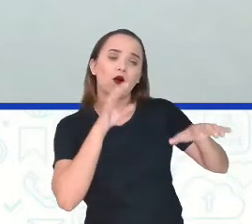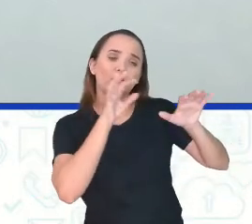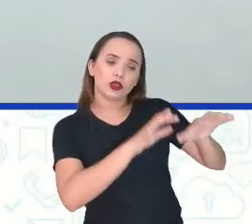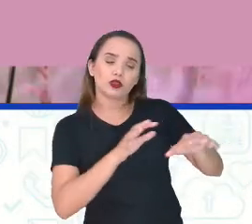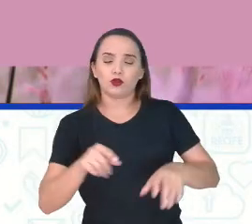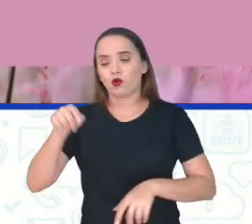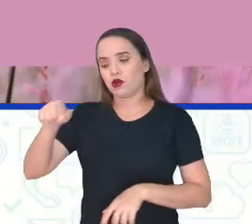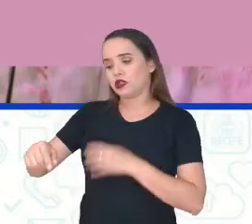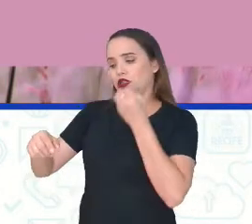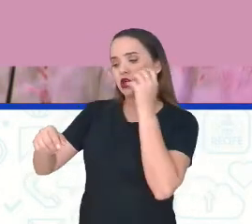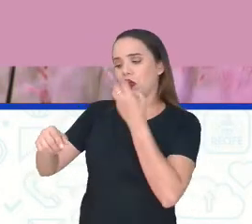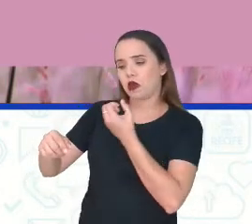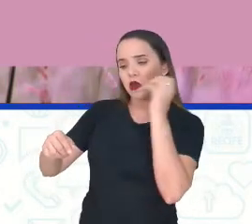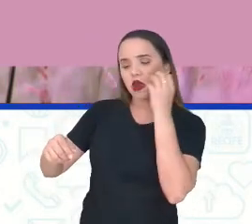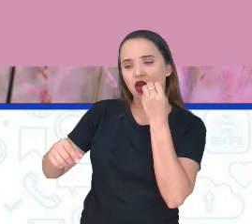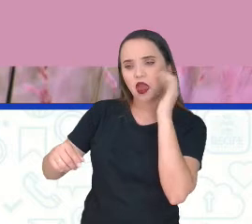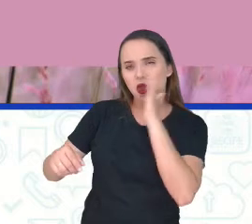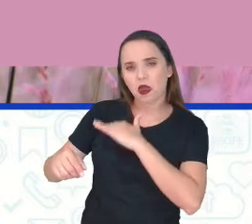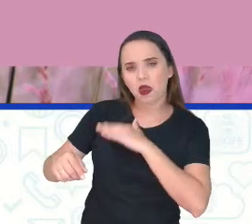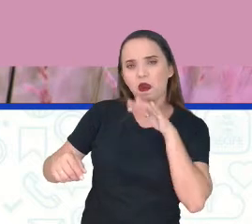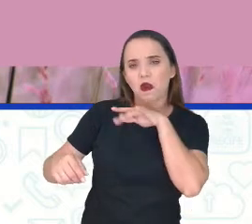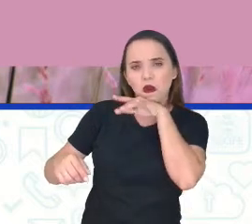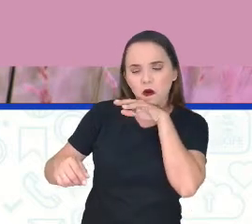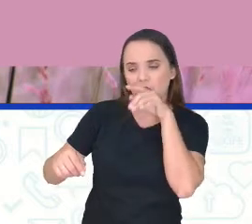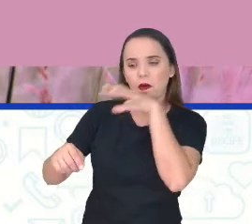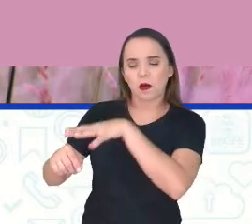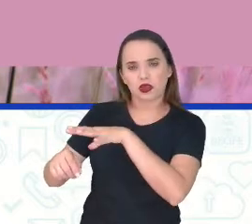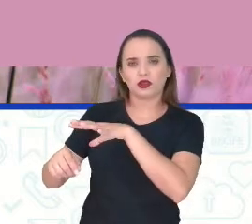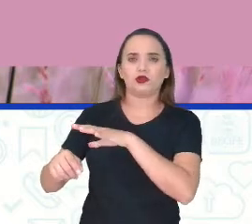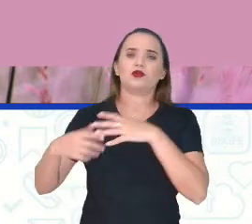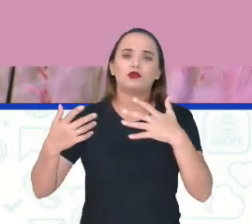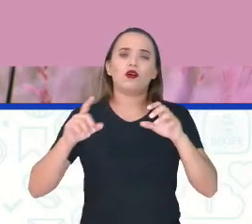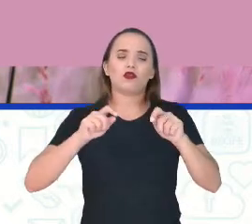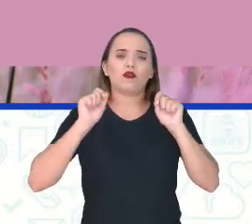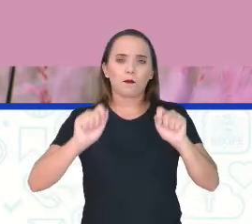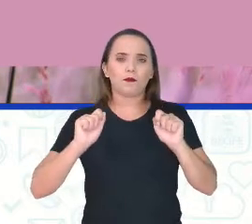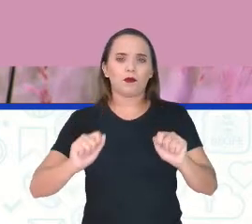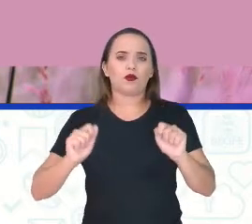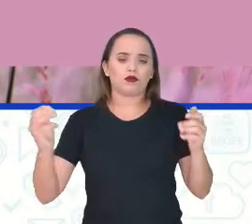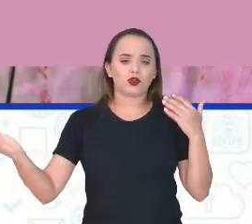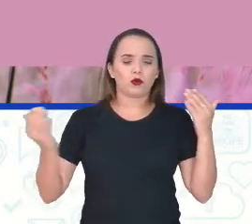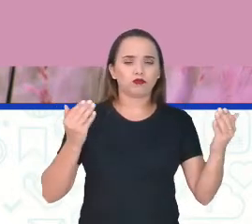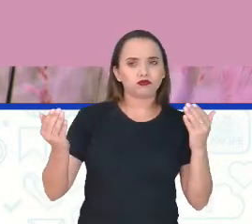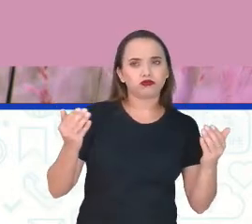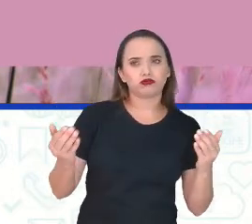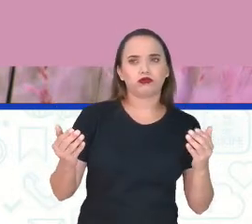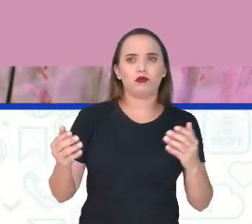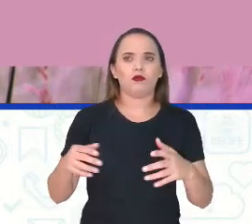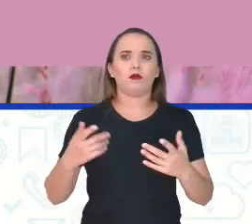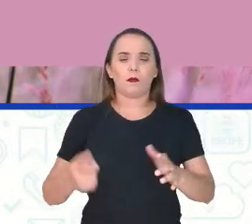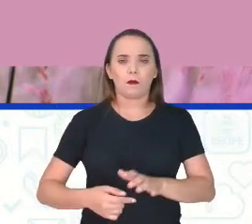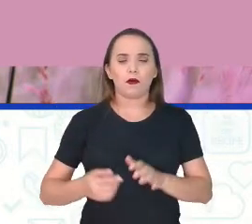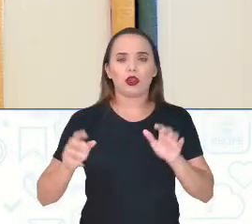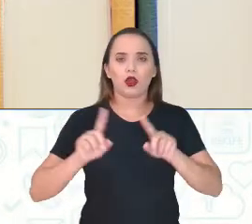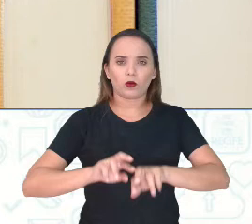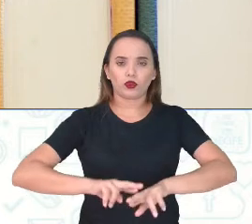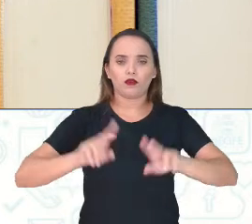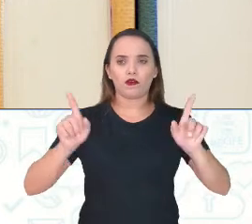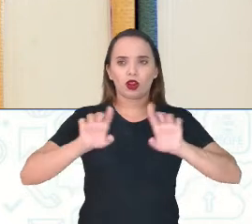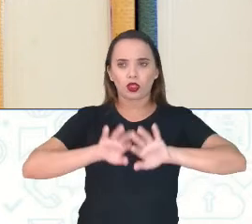o seu argumento. Tá? E a gente tem o mais, porém, todavia, porque você vai fazer o quê? Uma contraposição, uma oposição,